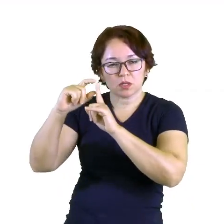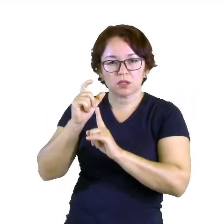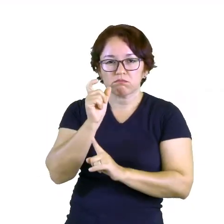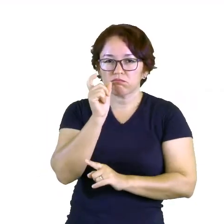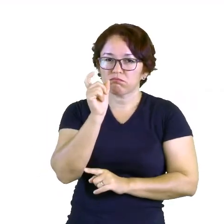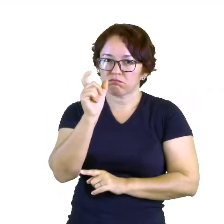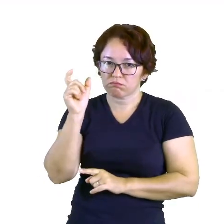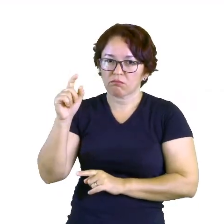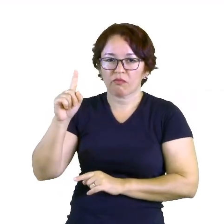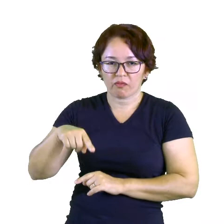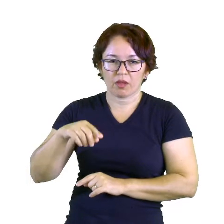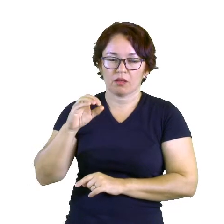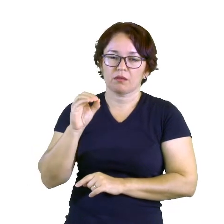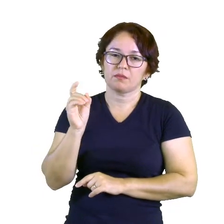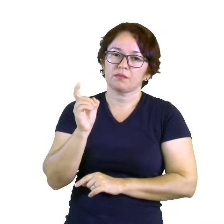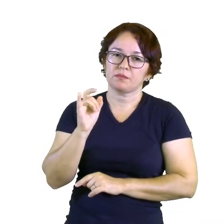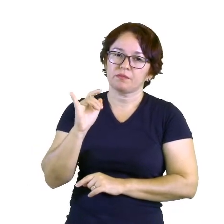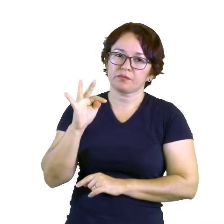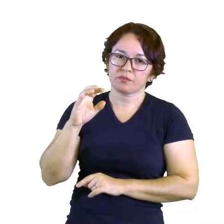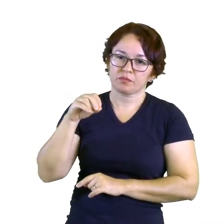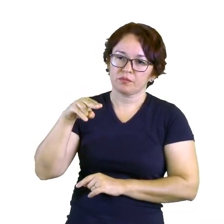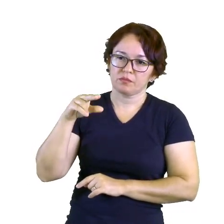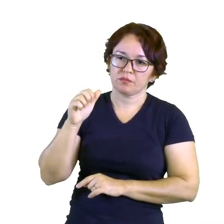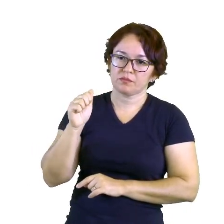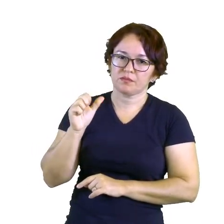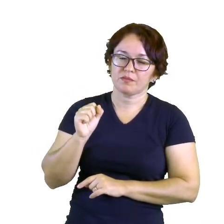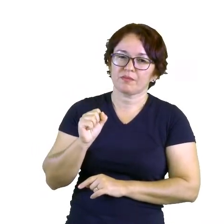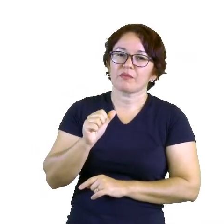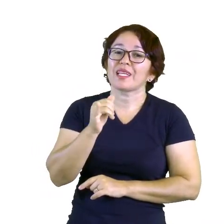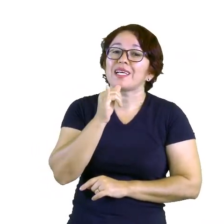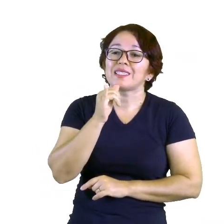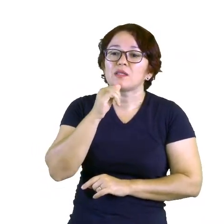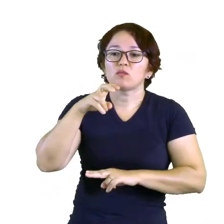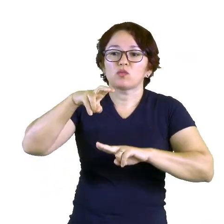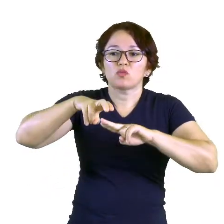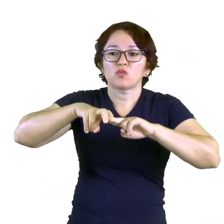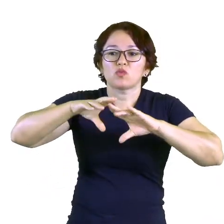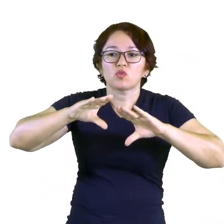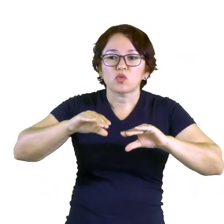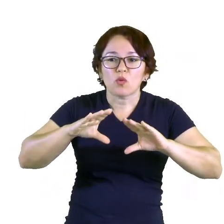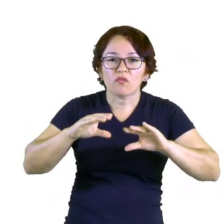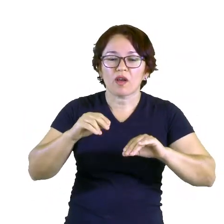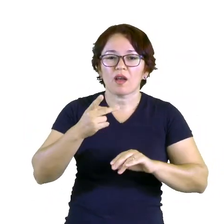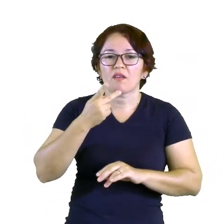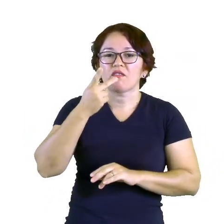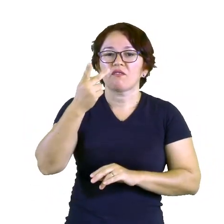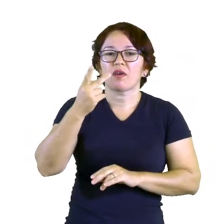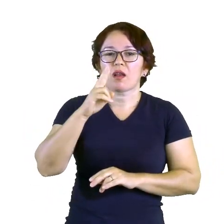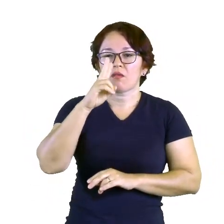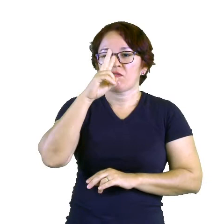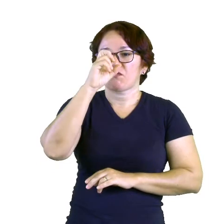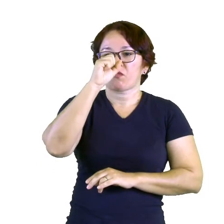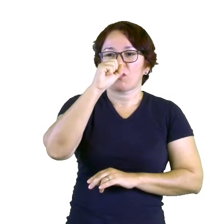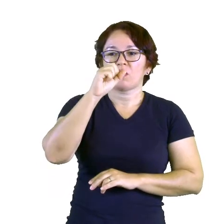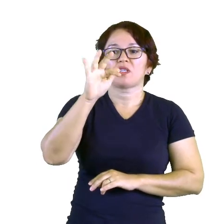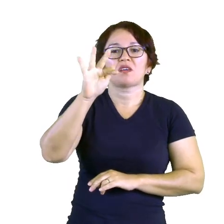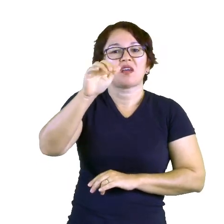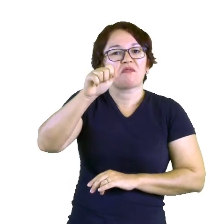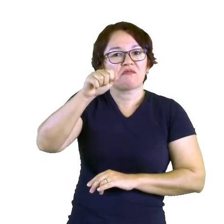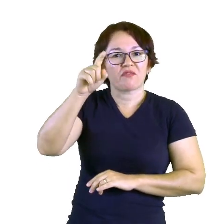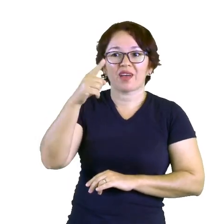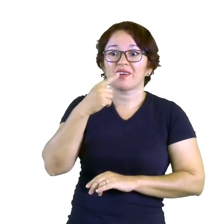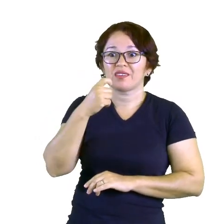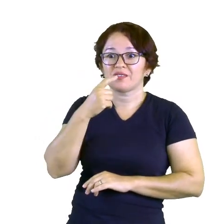palavras oxítona. Primeiro, sofá. Qual é a sílaba tônica? Fá, a última